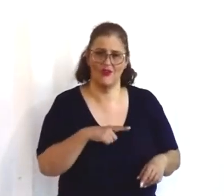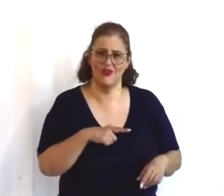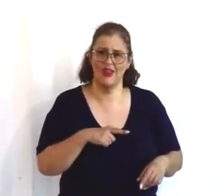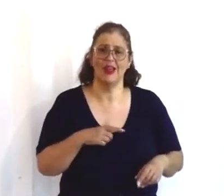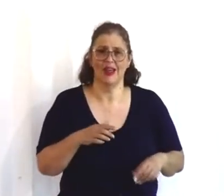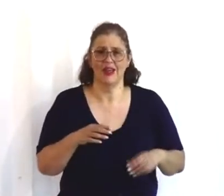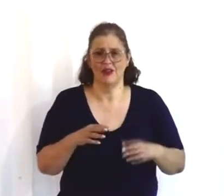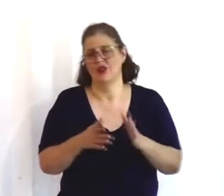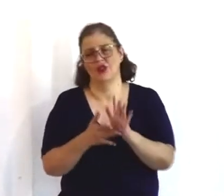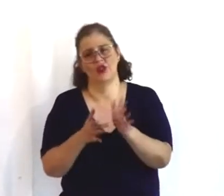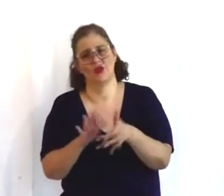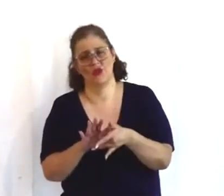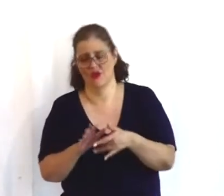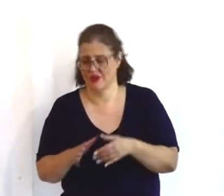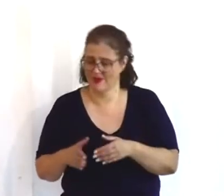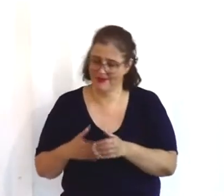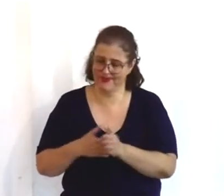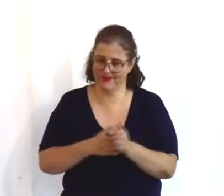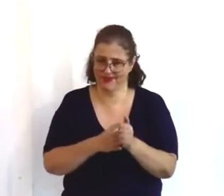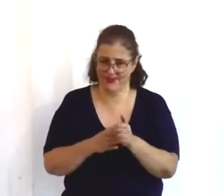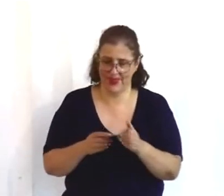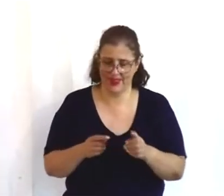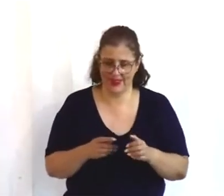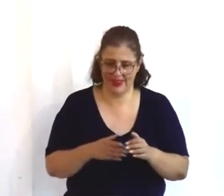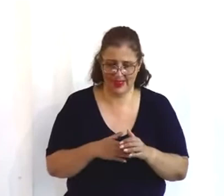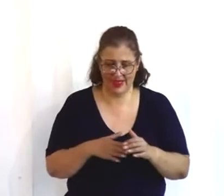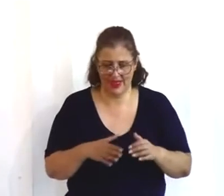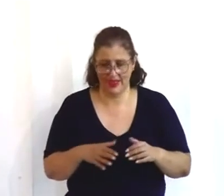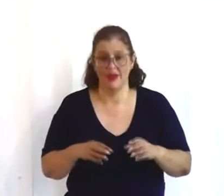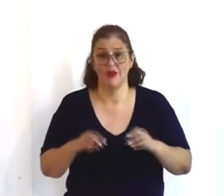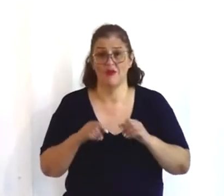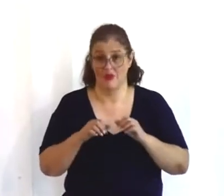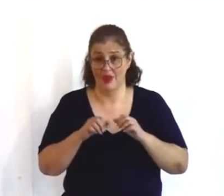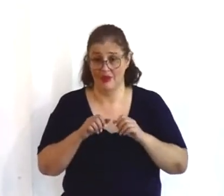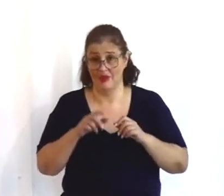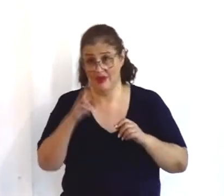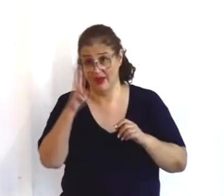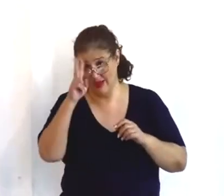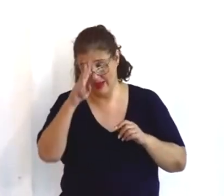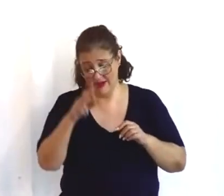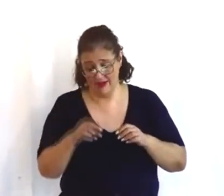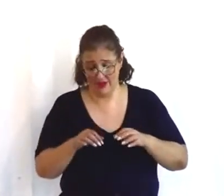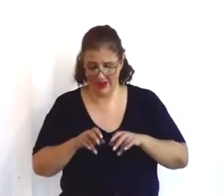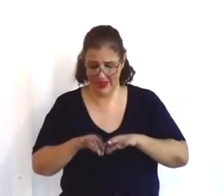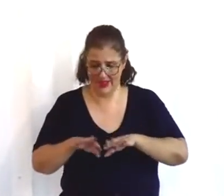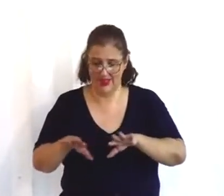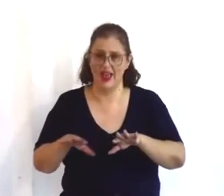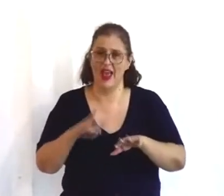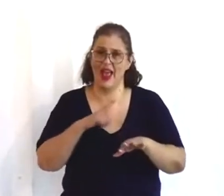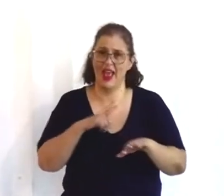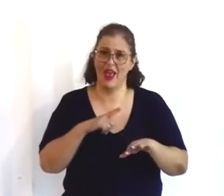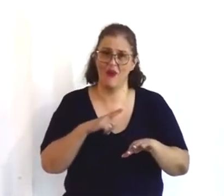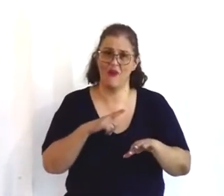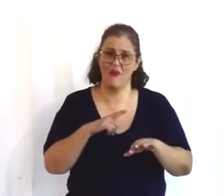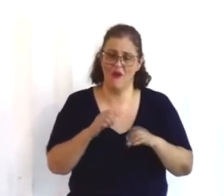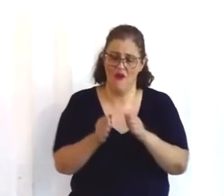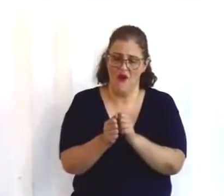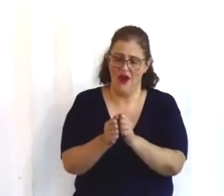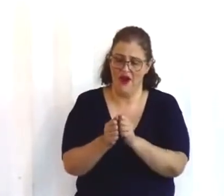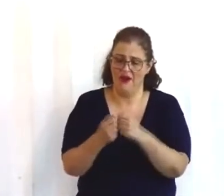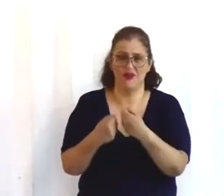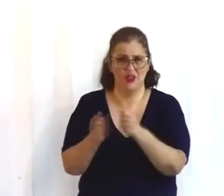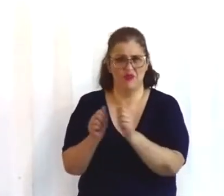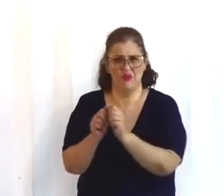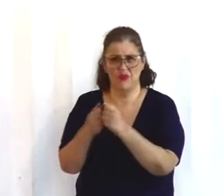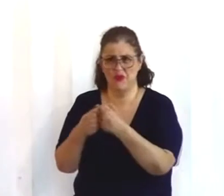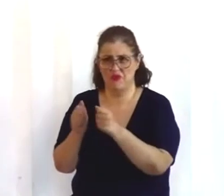outro pão, o pão que não perece, porque Moisés recebeu lá no deserto com o povo, o maná caiu do céu. Eu sou o maná de Deus, eu